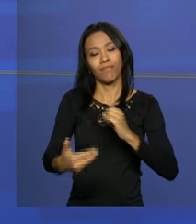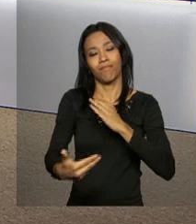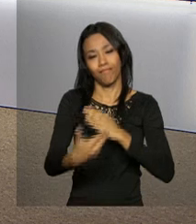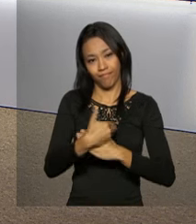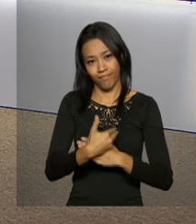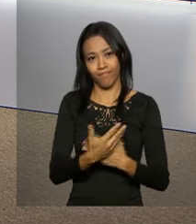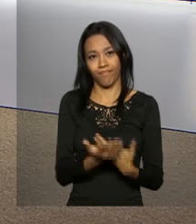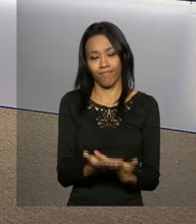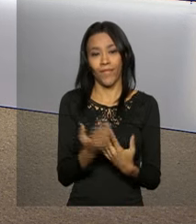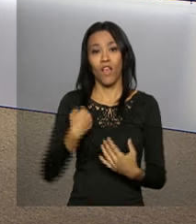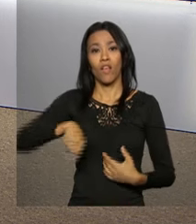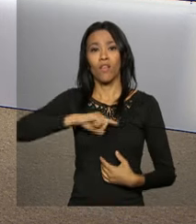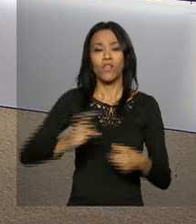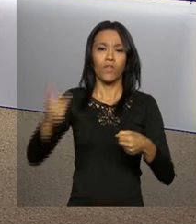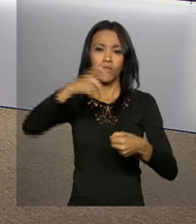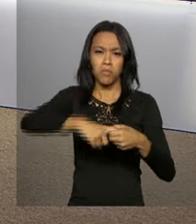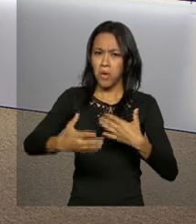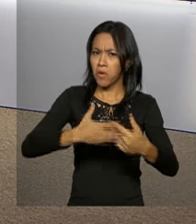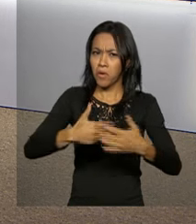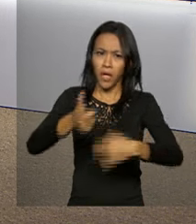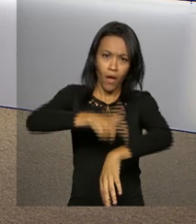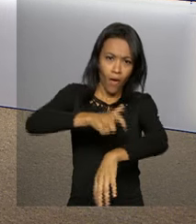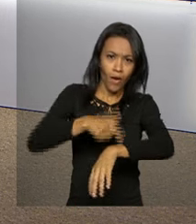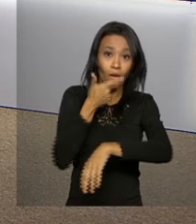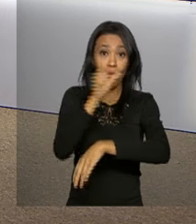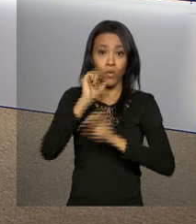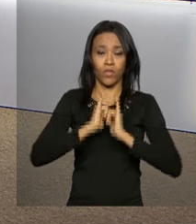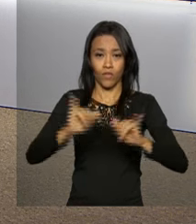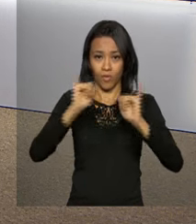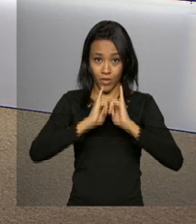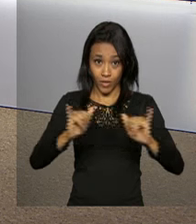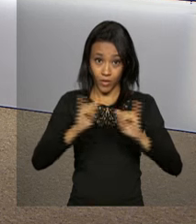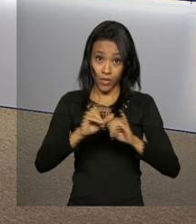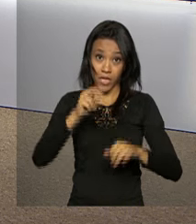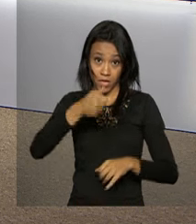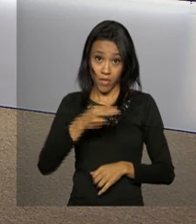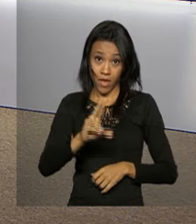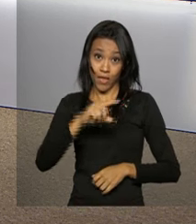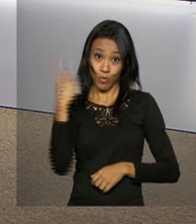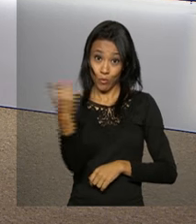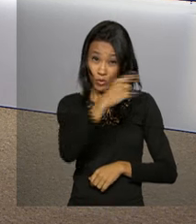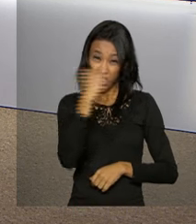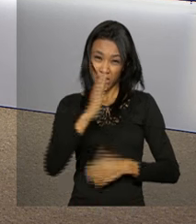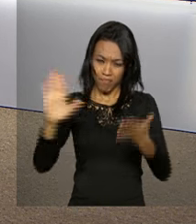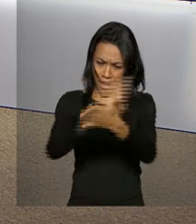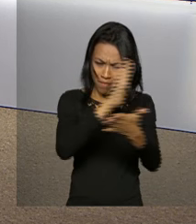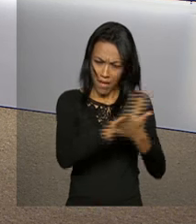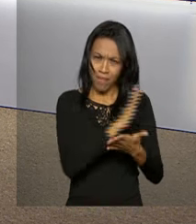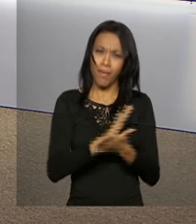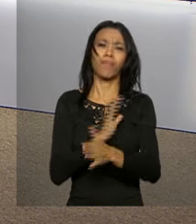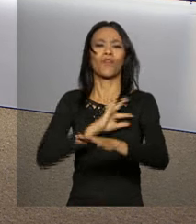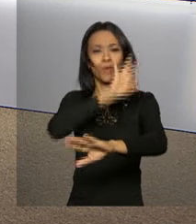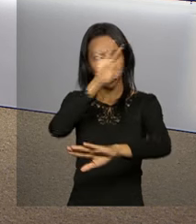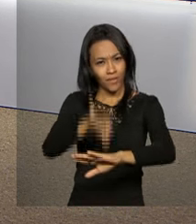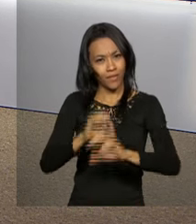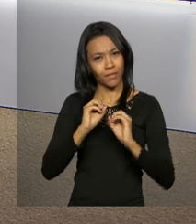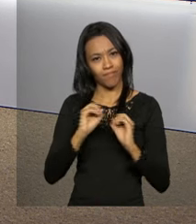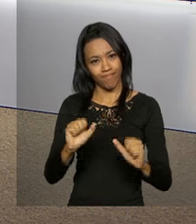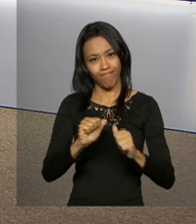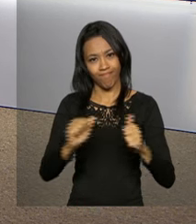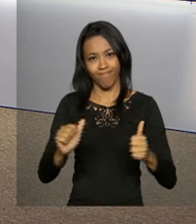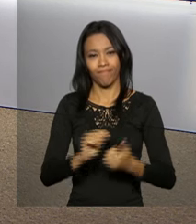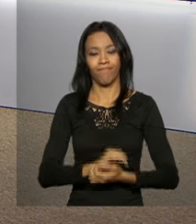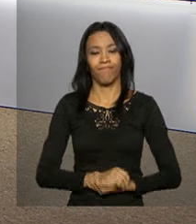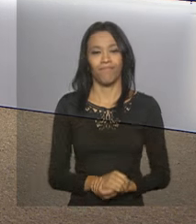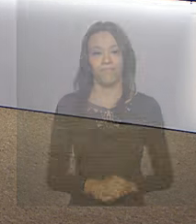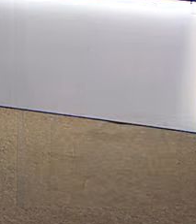facebook.com/tvnbr. Nós voltamos a qualquer momento com outras informações NBR no Dia Nacional de Mobilização Zika Zero.